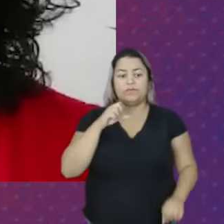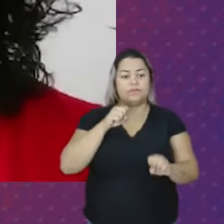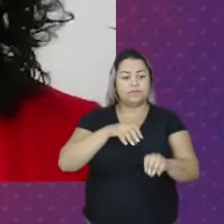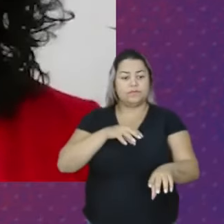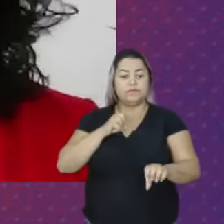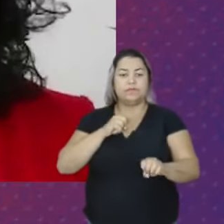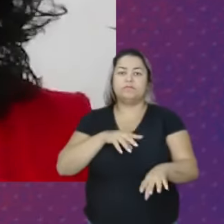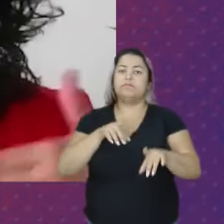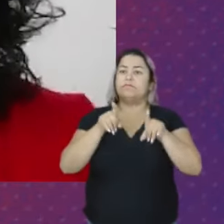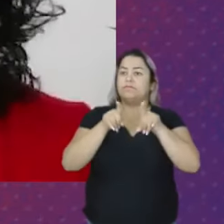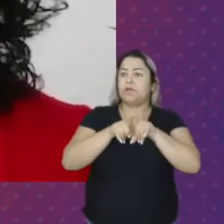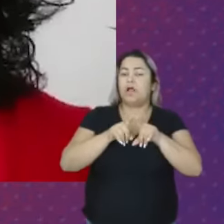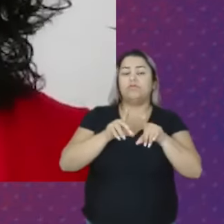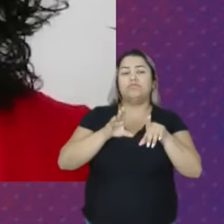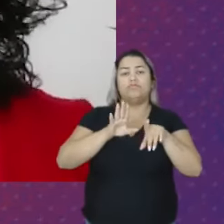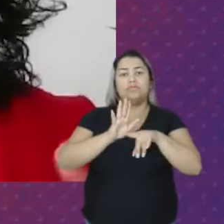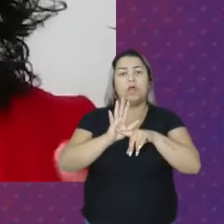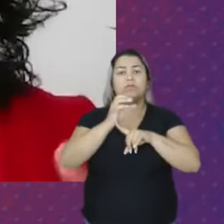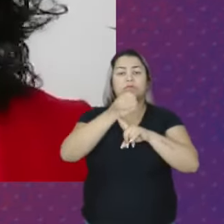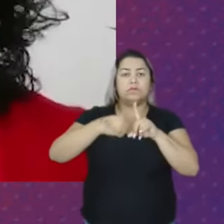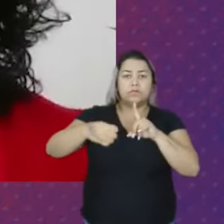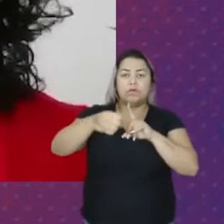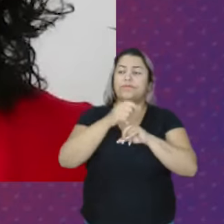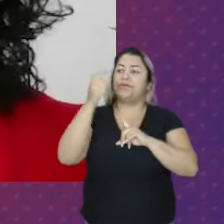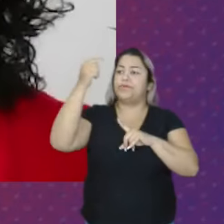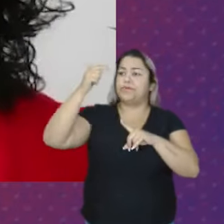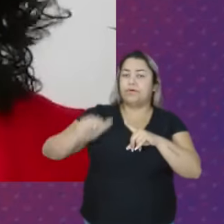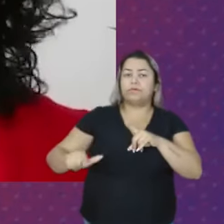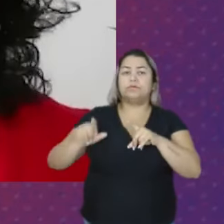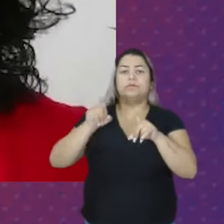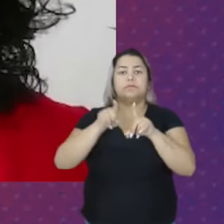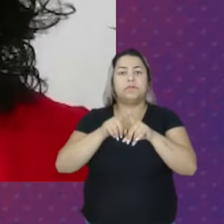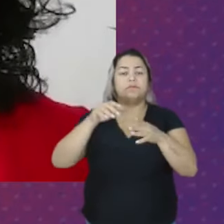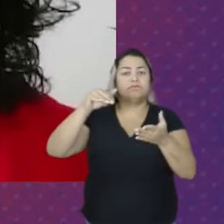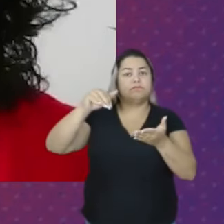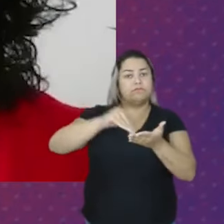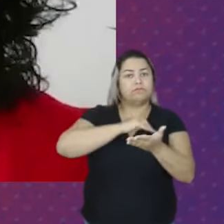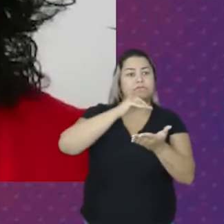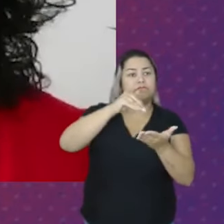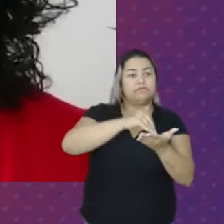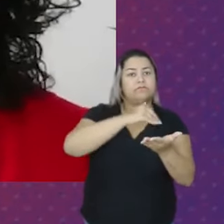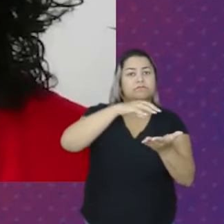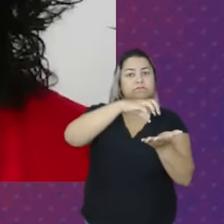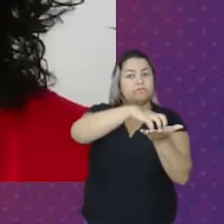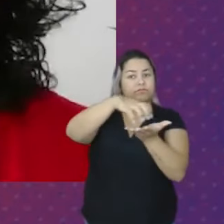ou de assistência social, ou em outras secretarias